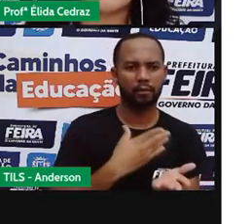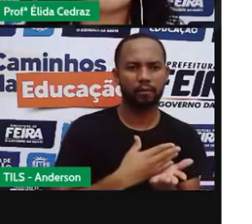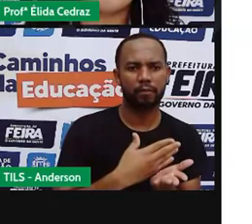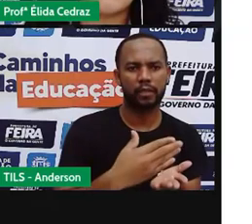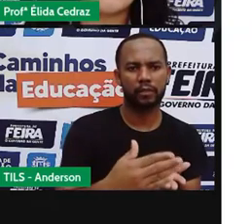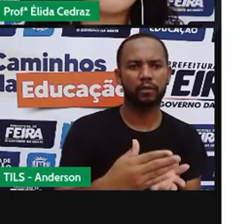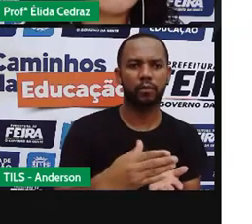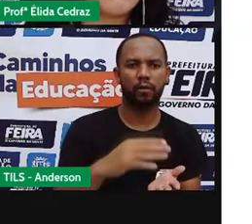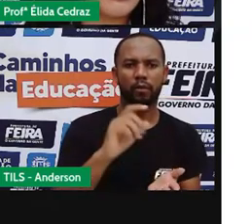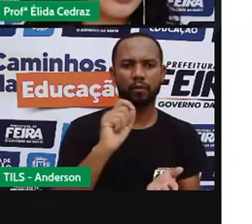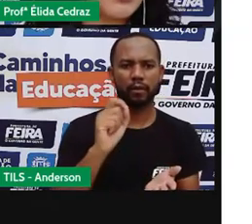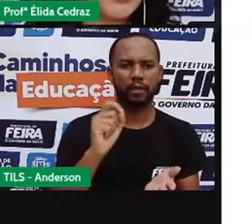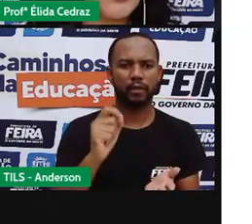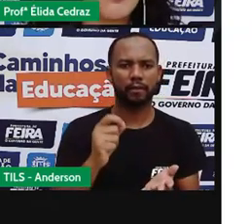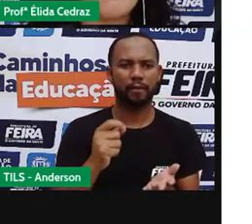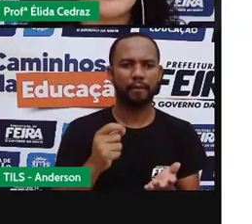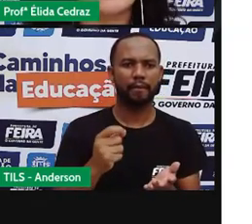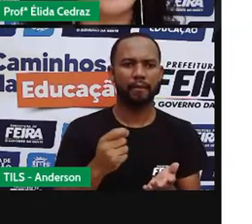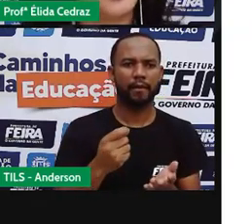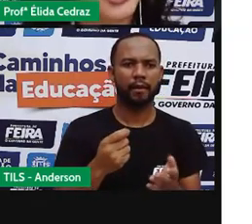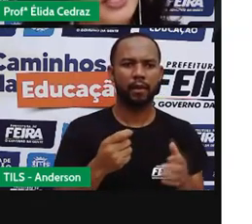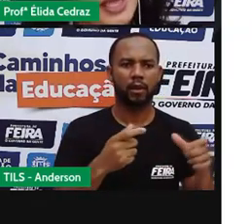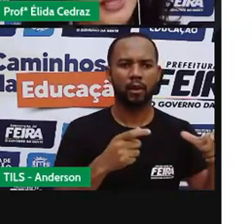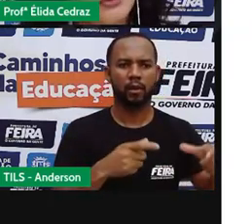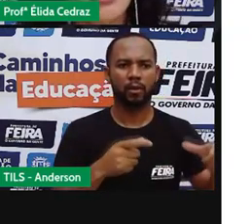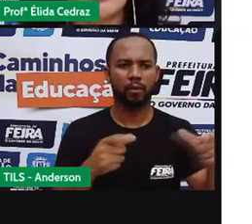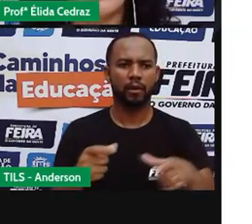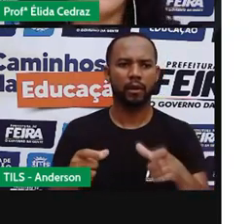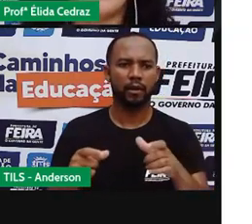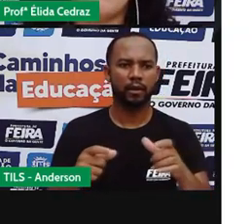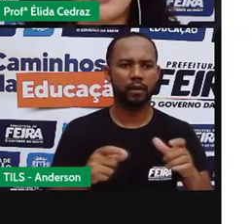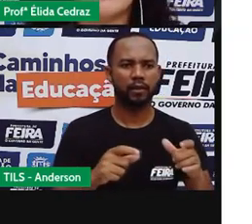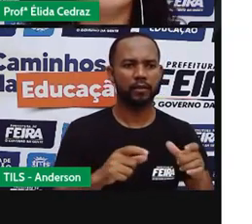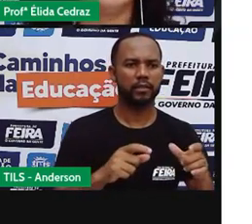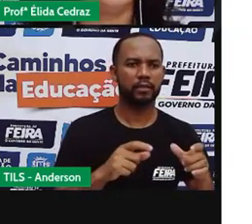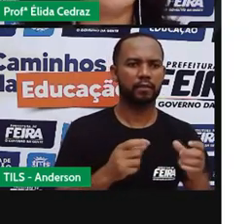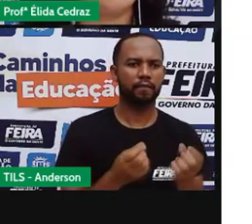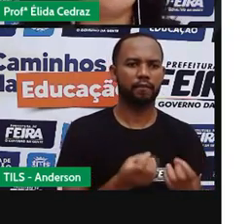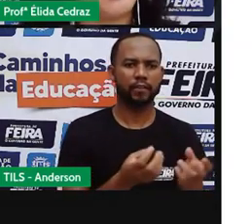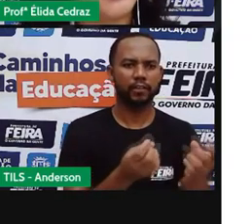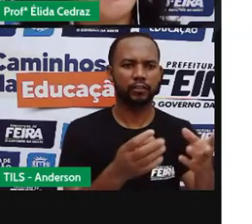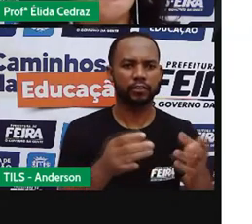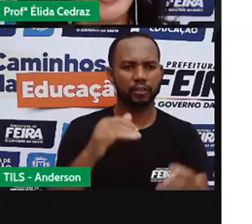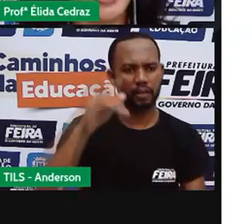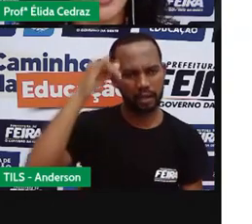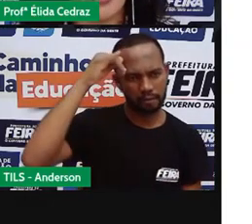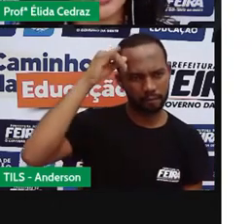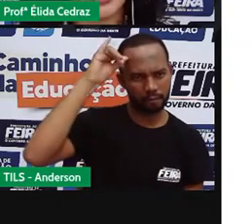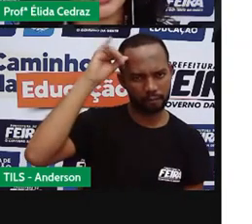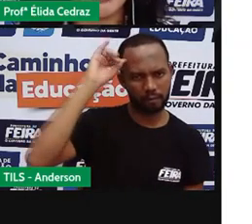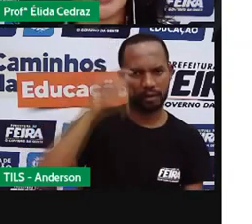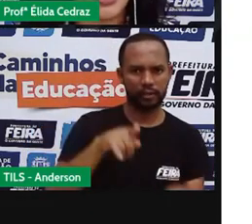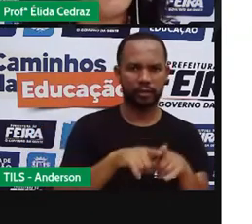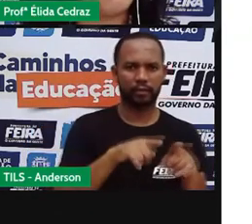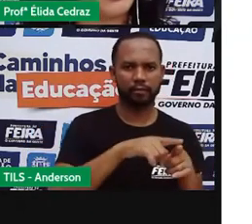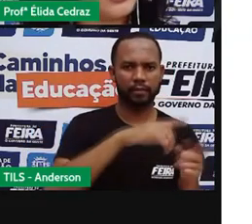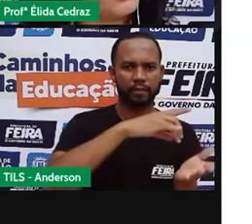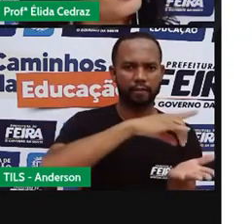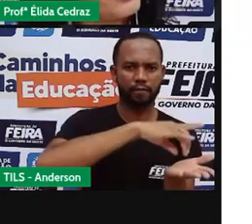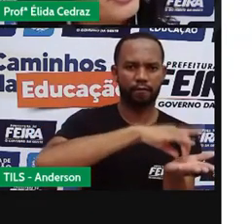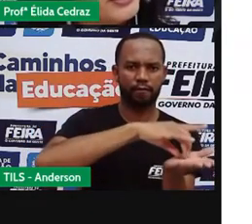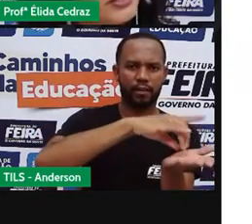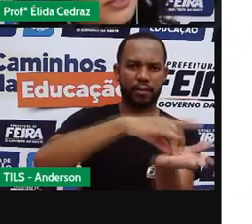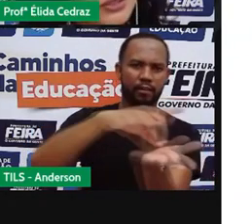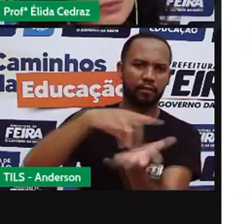cada vez mais próspero comércio de gado ao lado de uma feira periódica. Por